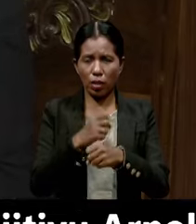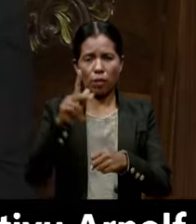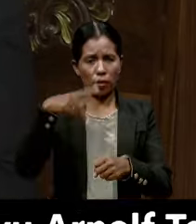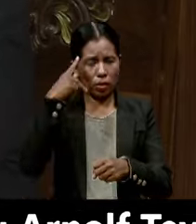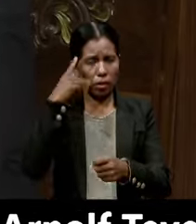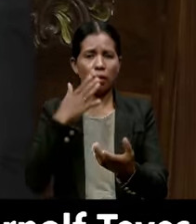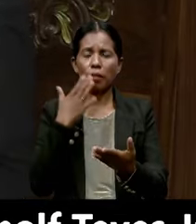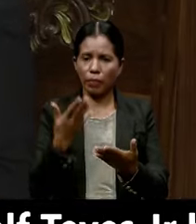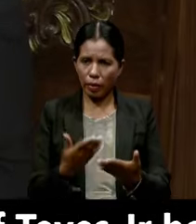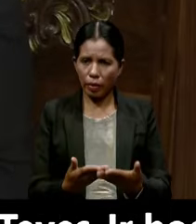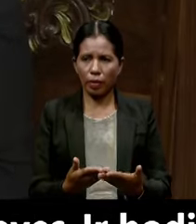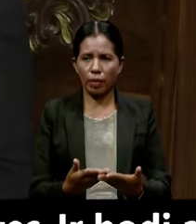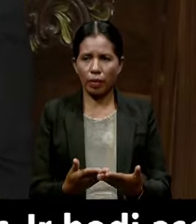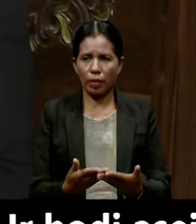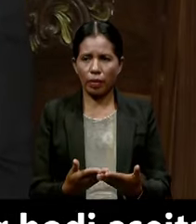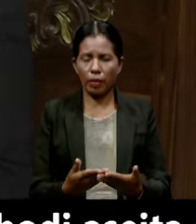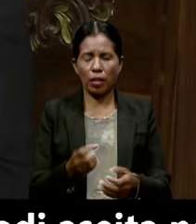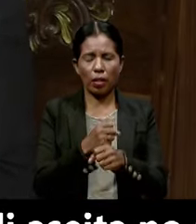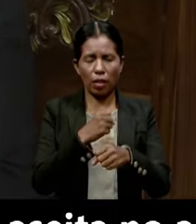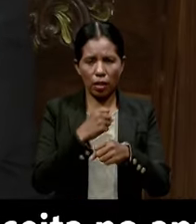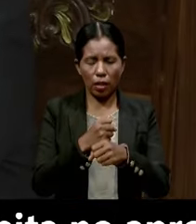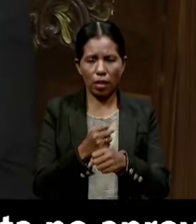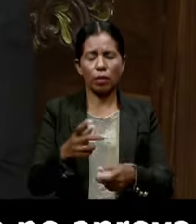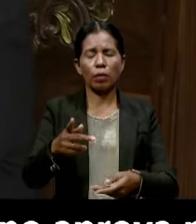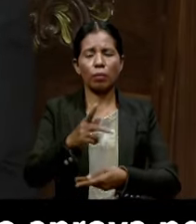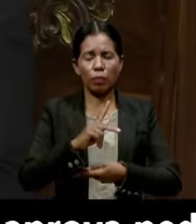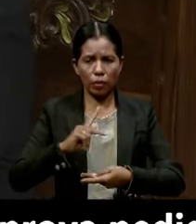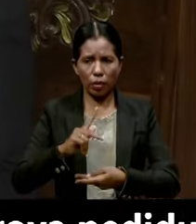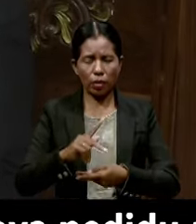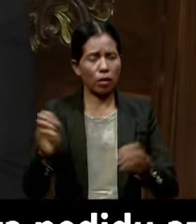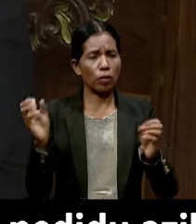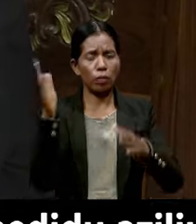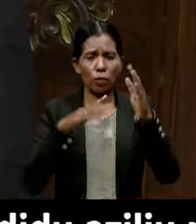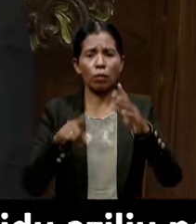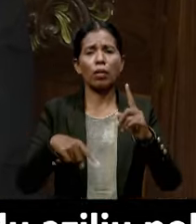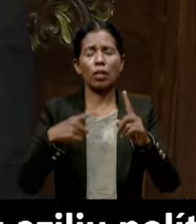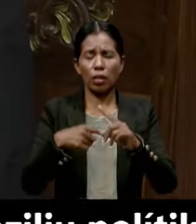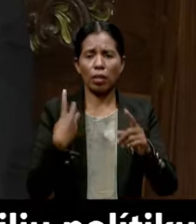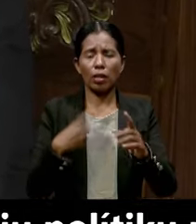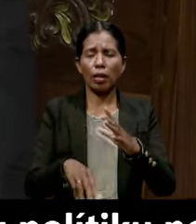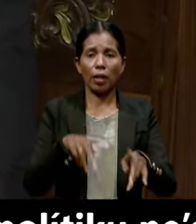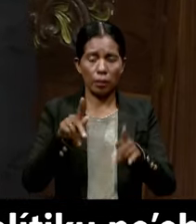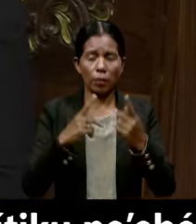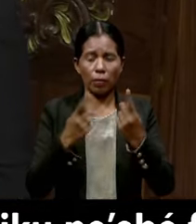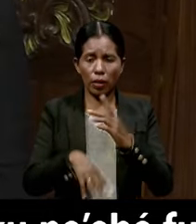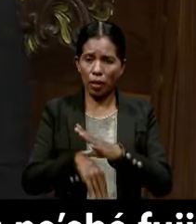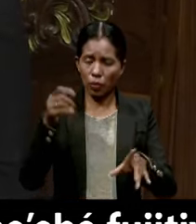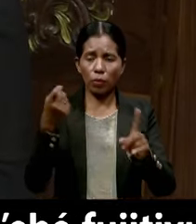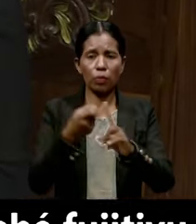dia, fiscal, outro dia, a tu protege, né? Porque lá, o seu problema, vai ir a nível de aí, né?